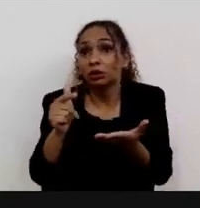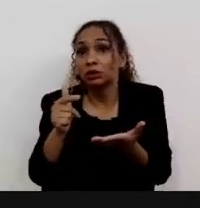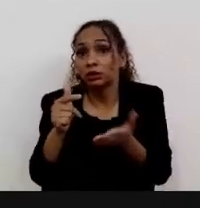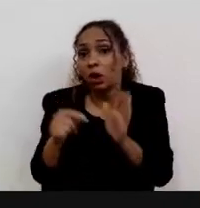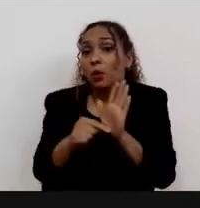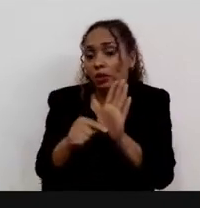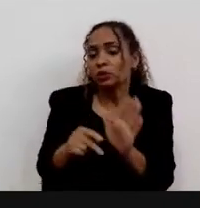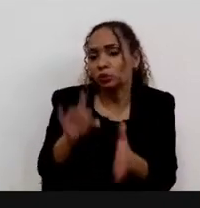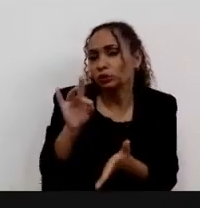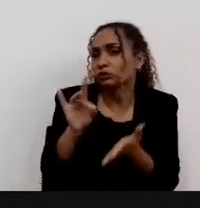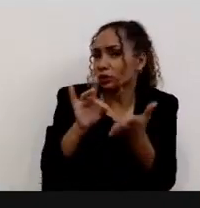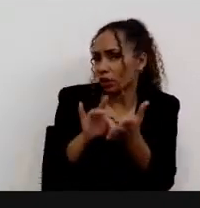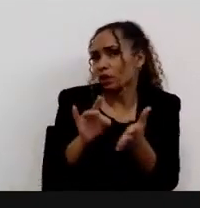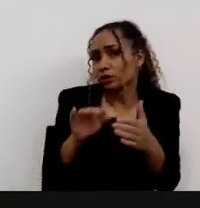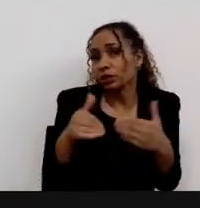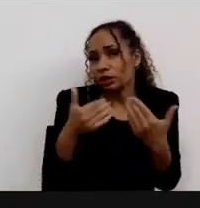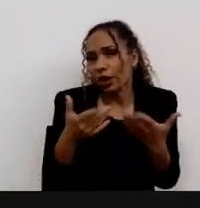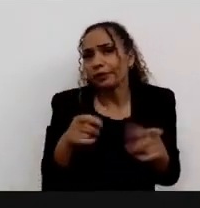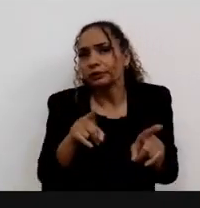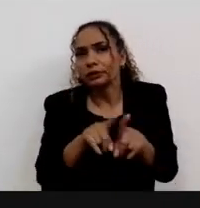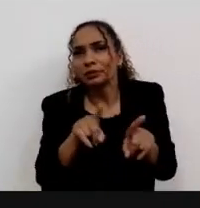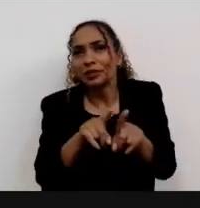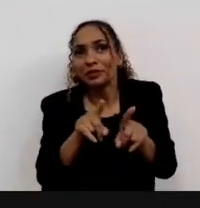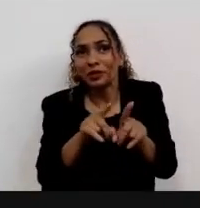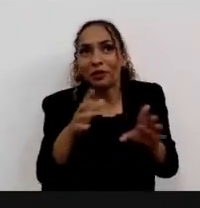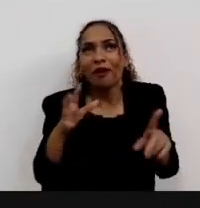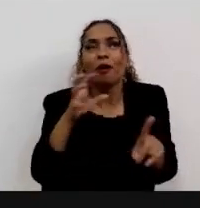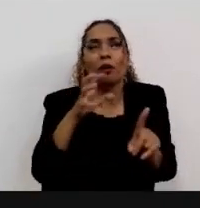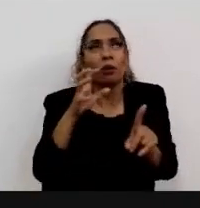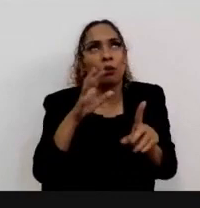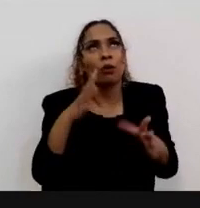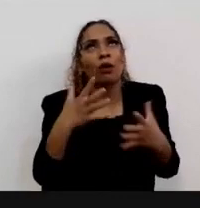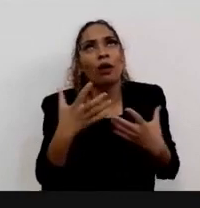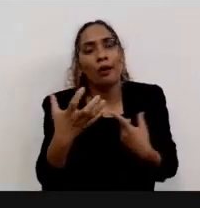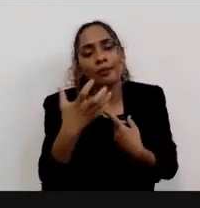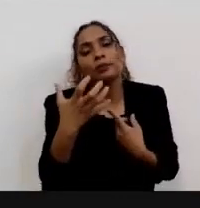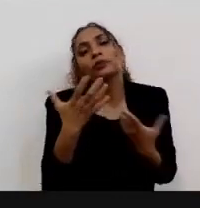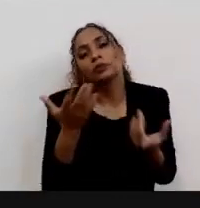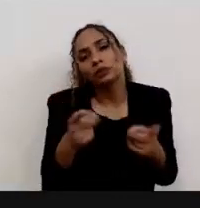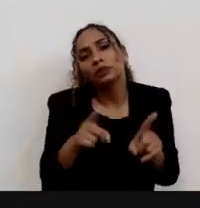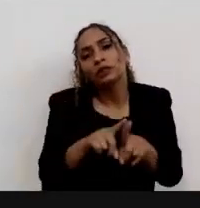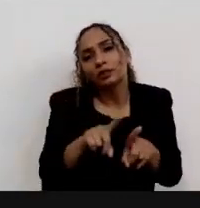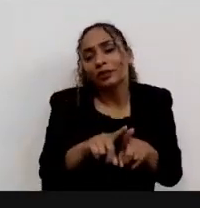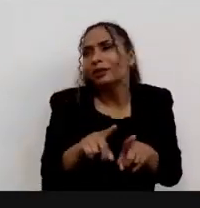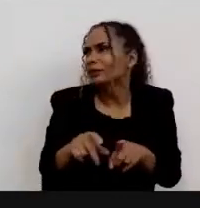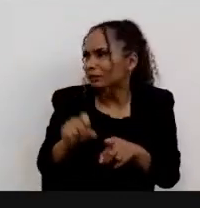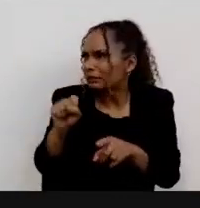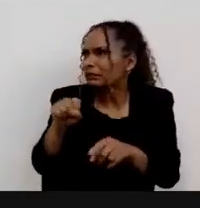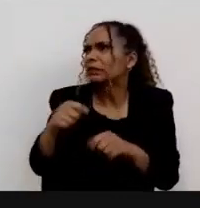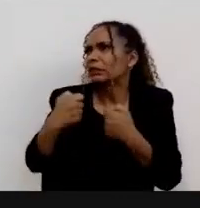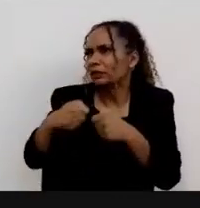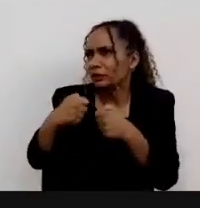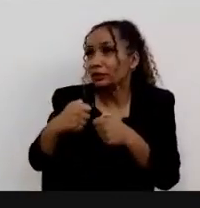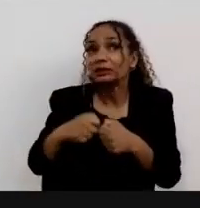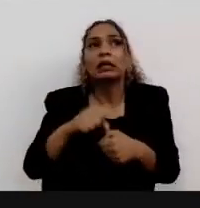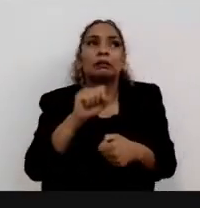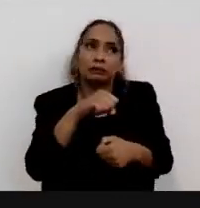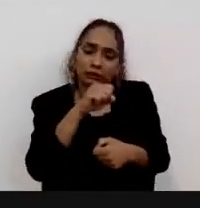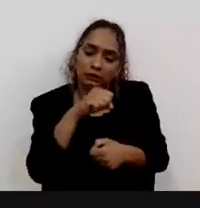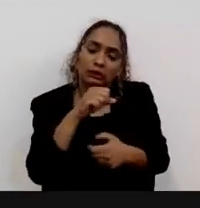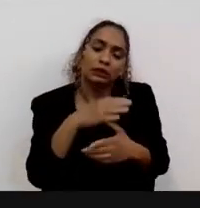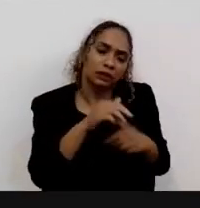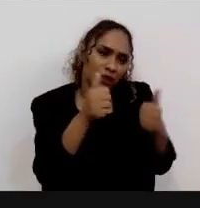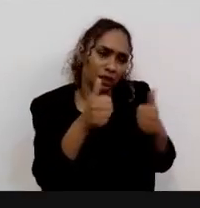ajuda, realmente. Então, aí eu também fico mais animado para continuar. É bom que você vai precisar deles, né? Porque eles vão ter que dar feedback para o sistema